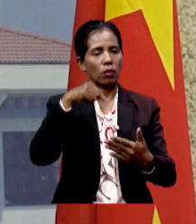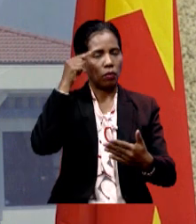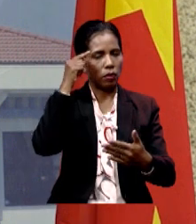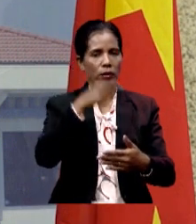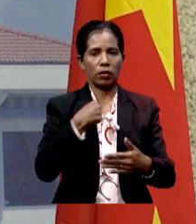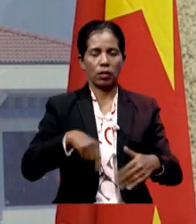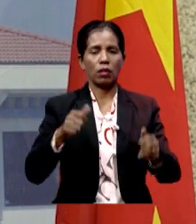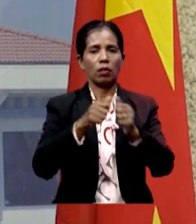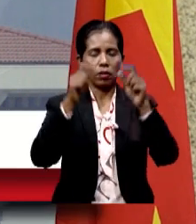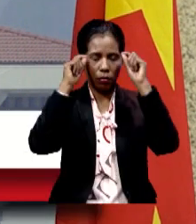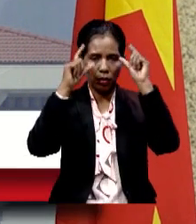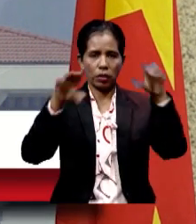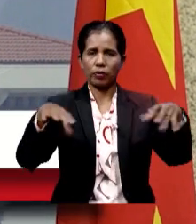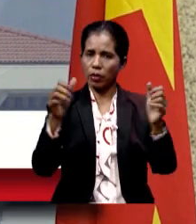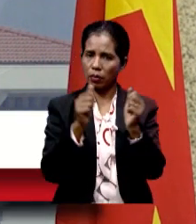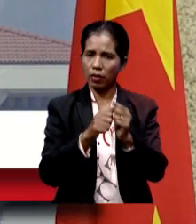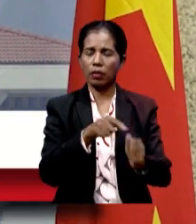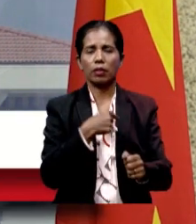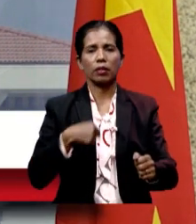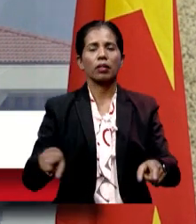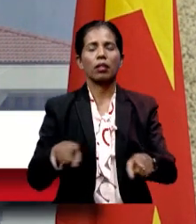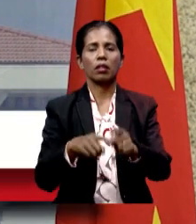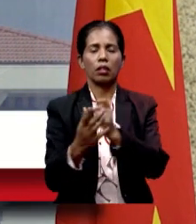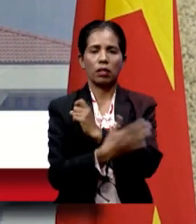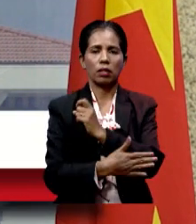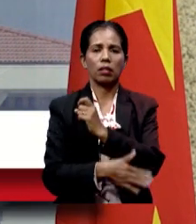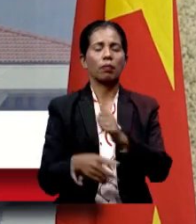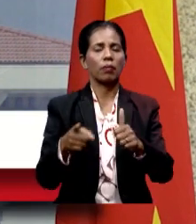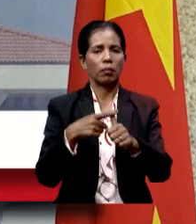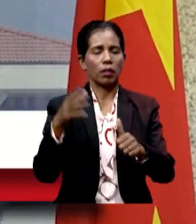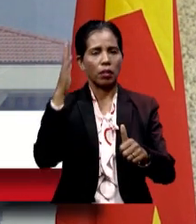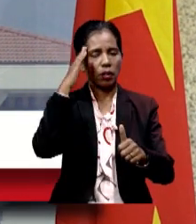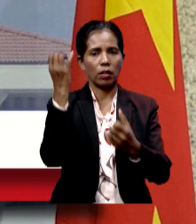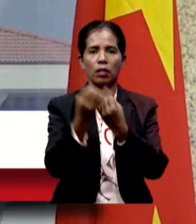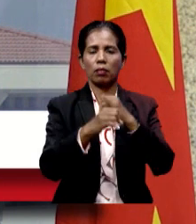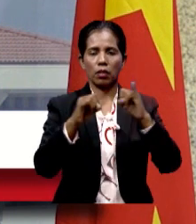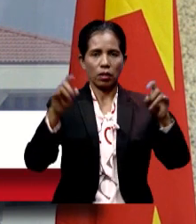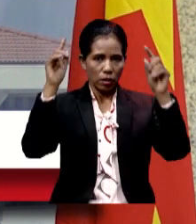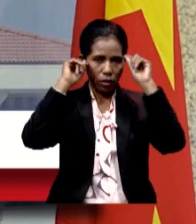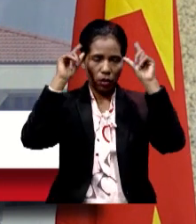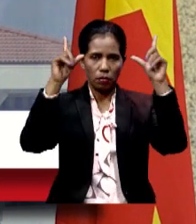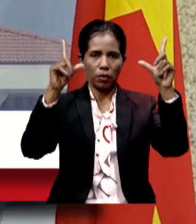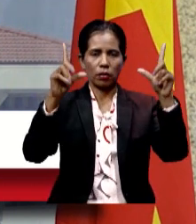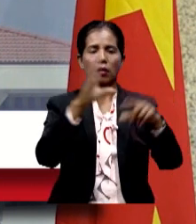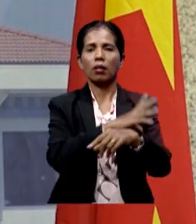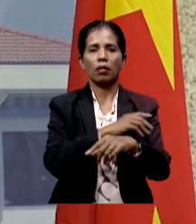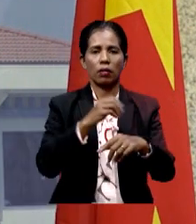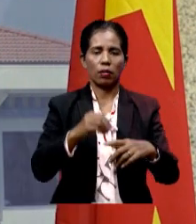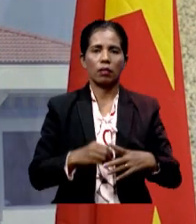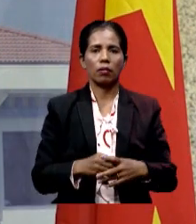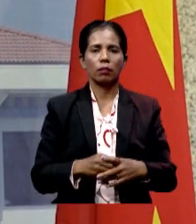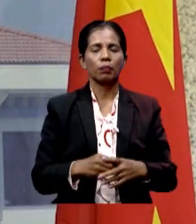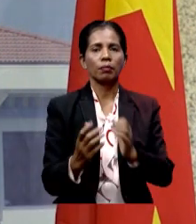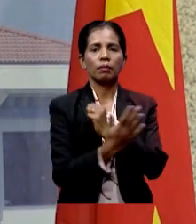Timor Leste nia relação. China nu dar nação primeiro nebe mak reconhece independência Timor nia. No mos